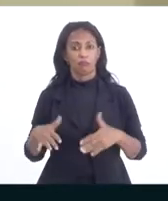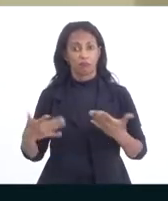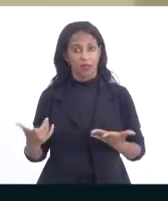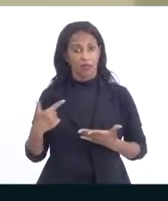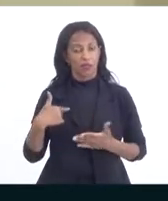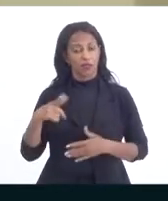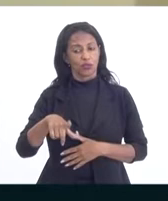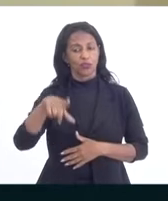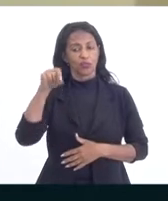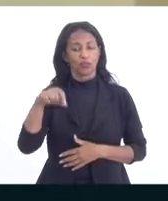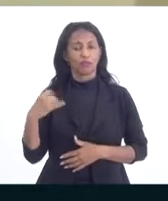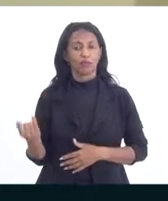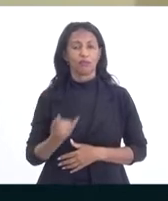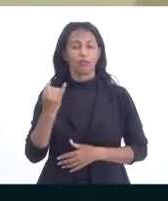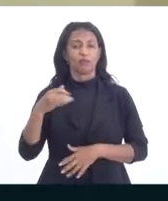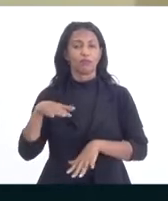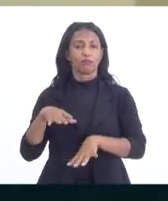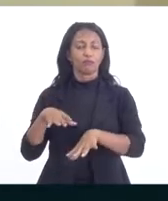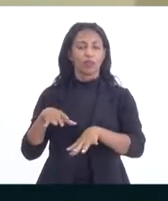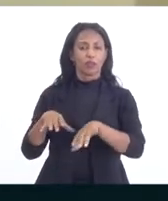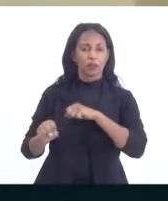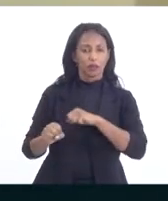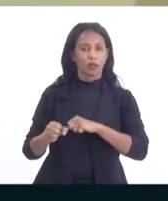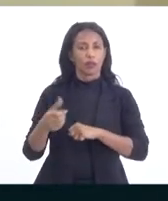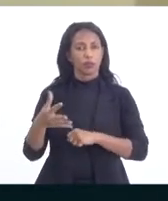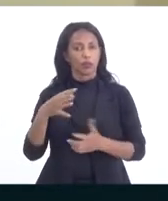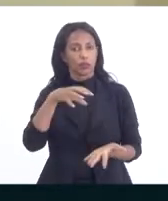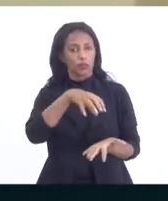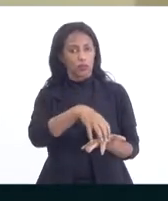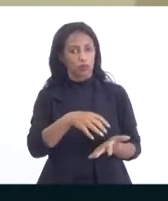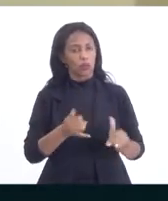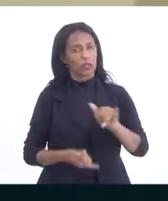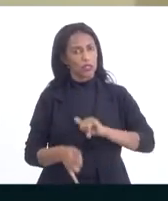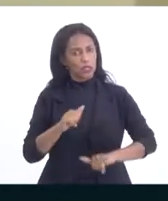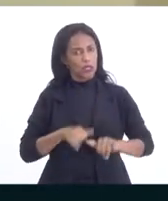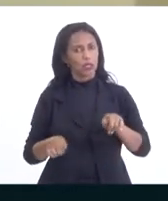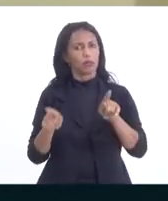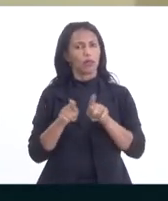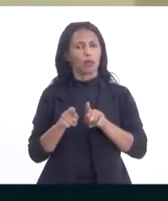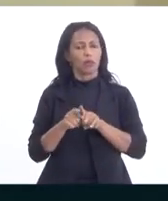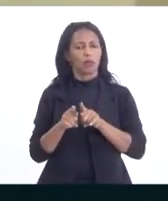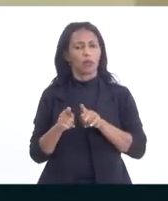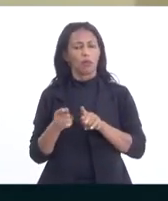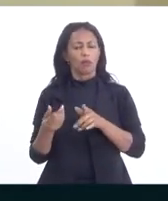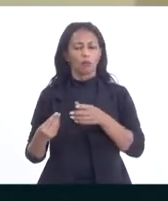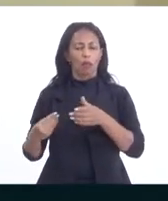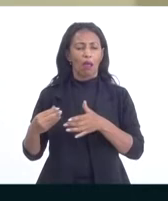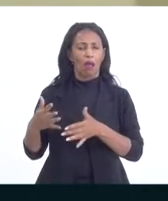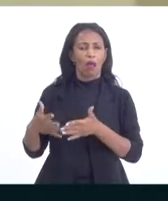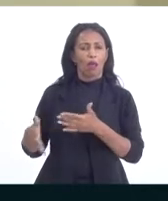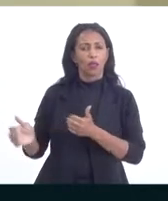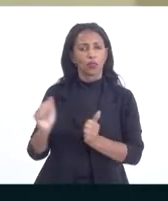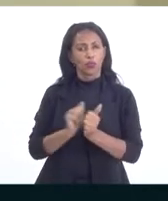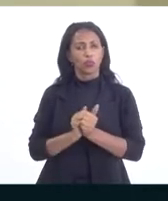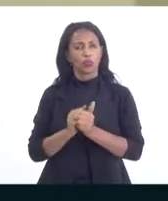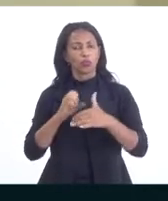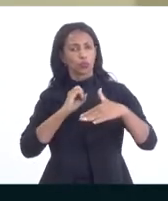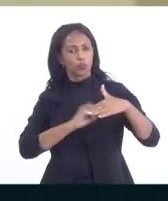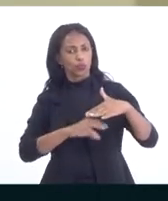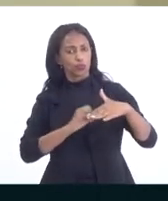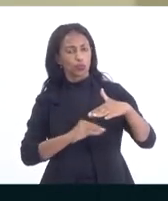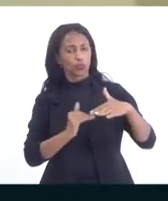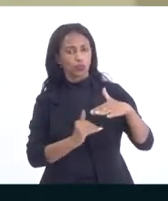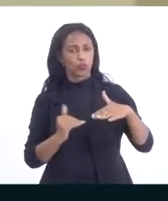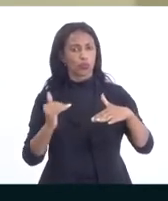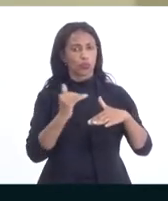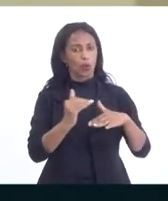destaco essa importância da formação, destaco a importância do setor químico também estar envolvido dentro do Fundo Soberano, para que a